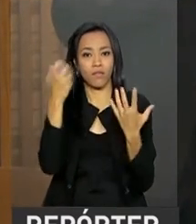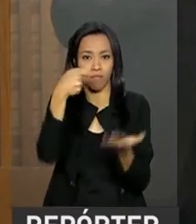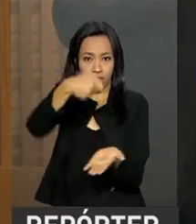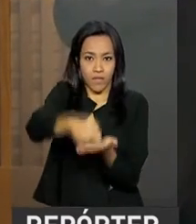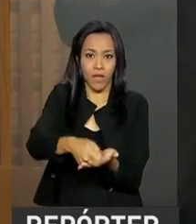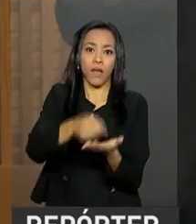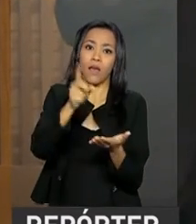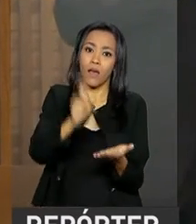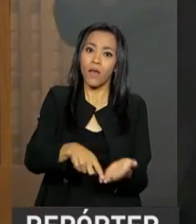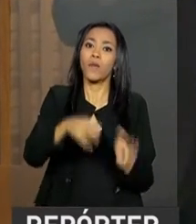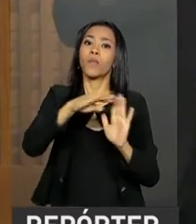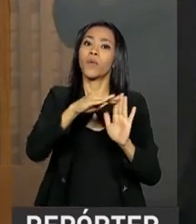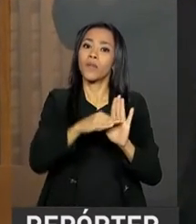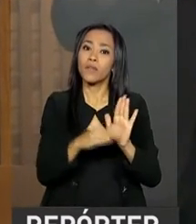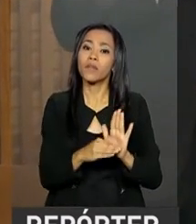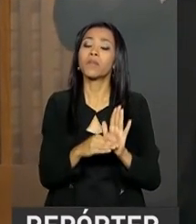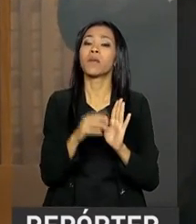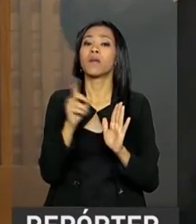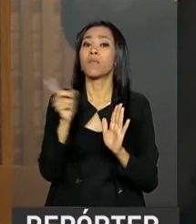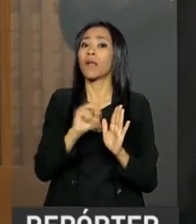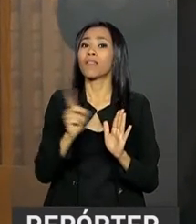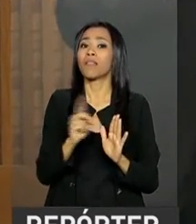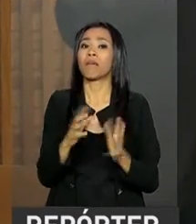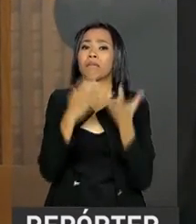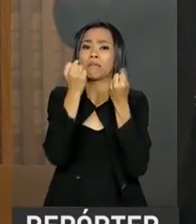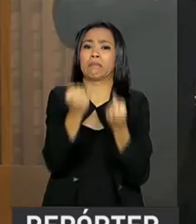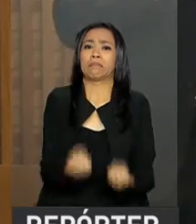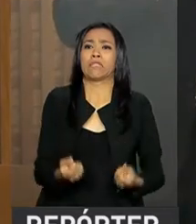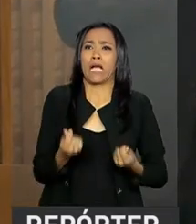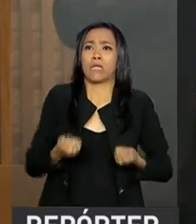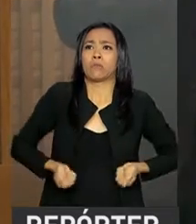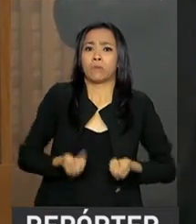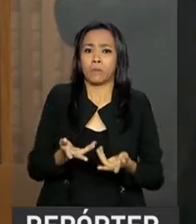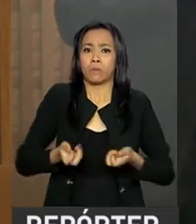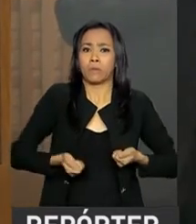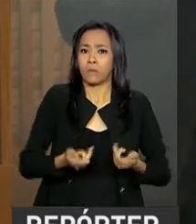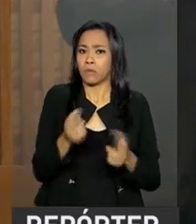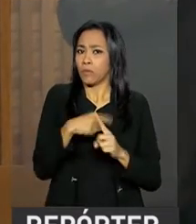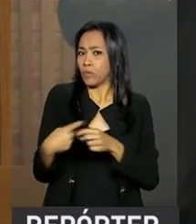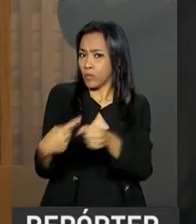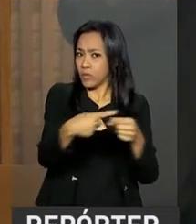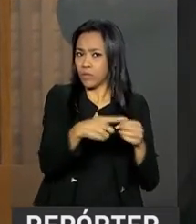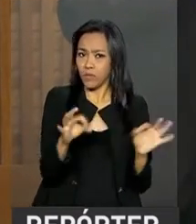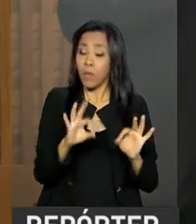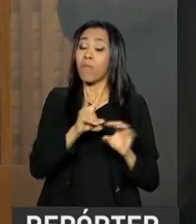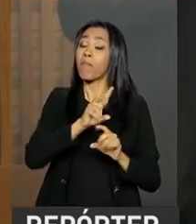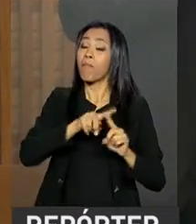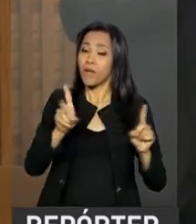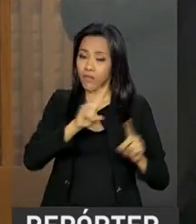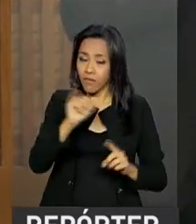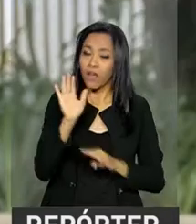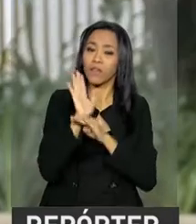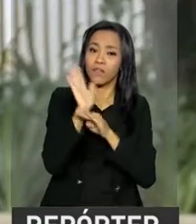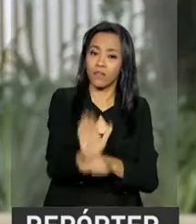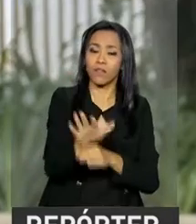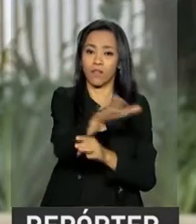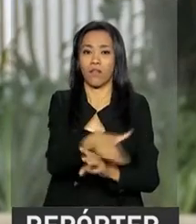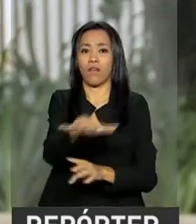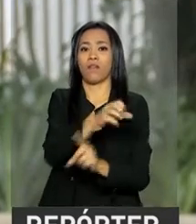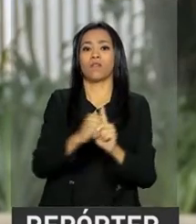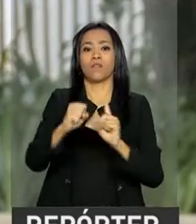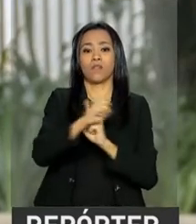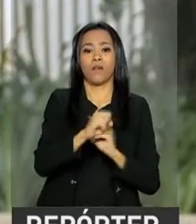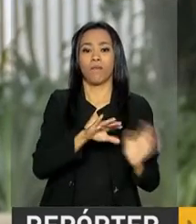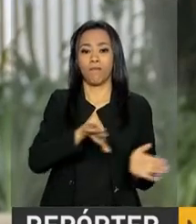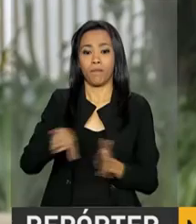que veio para não onerar os municípios, mas certamente vai ter um impacto muito grande na área social. Só aqui no